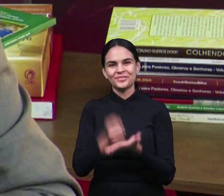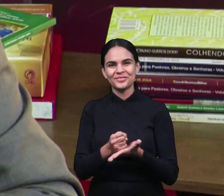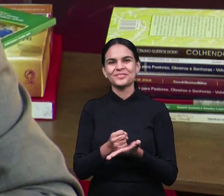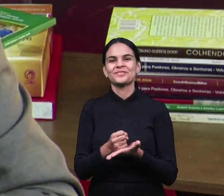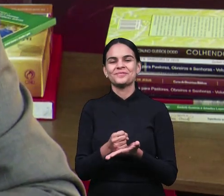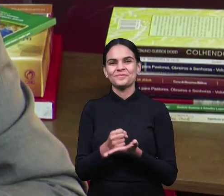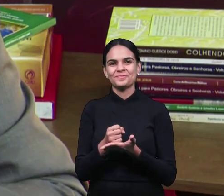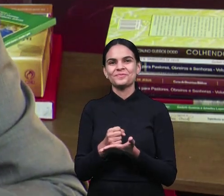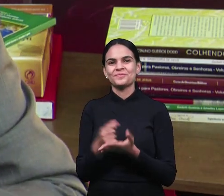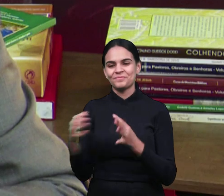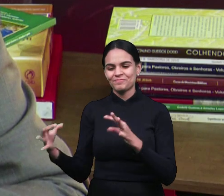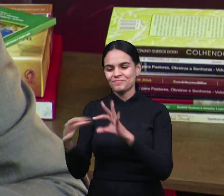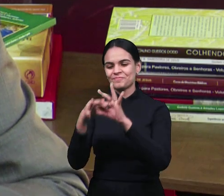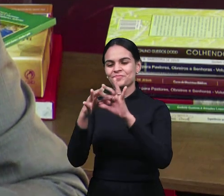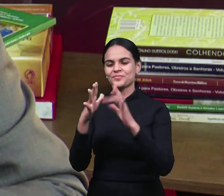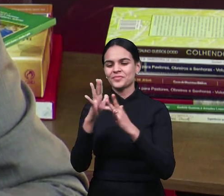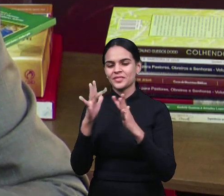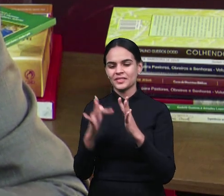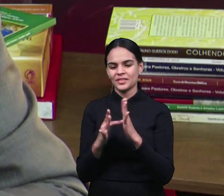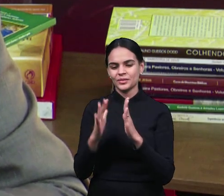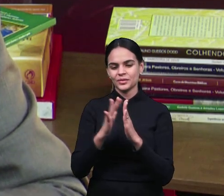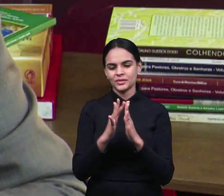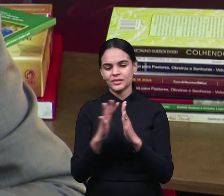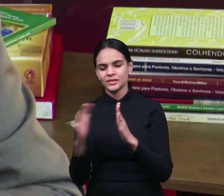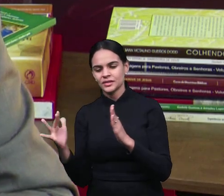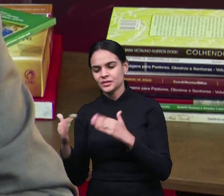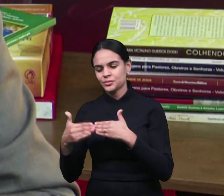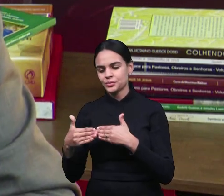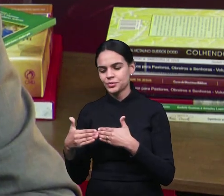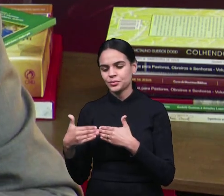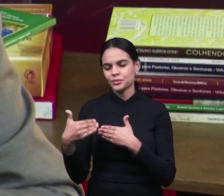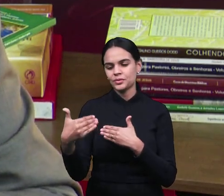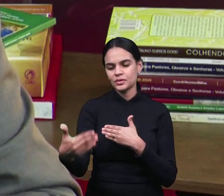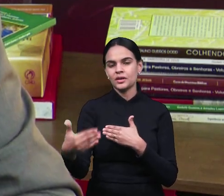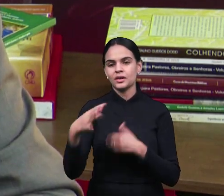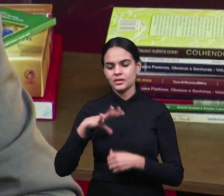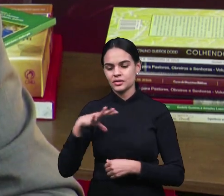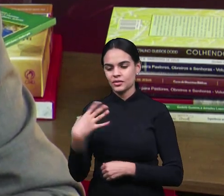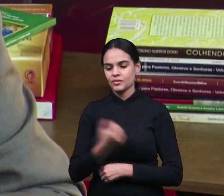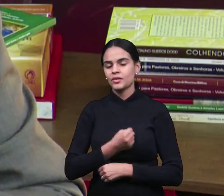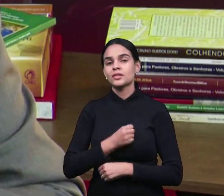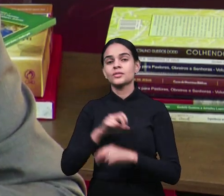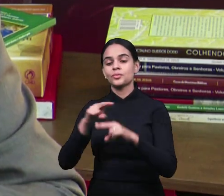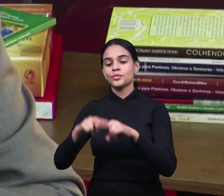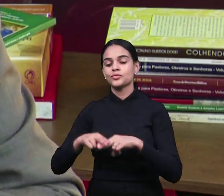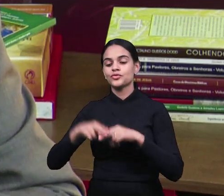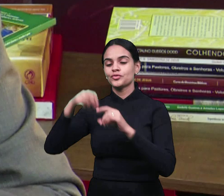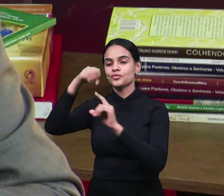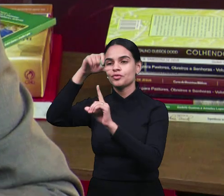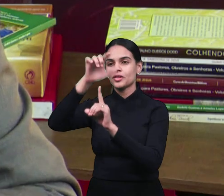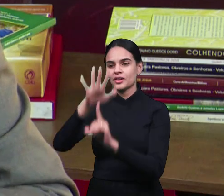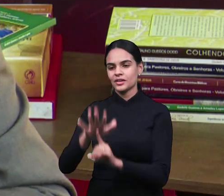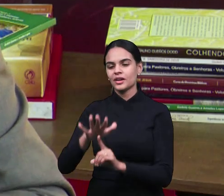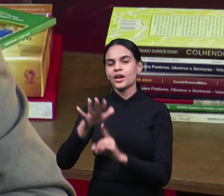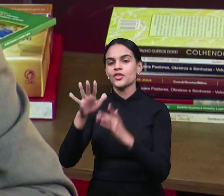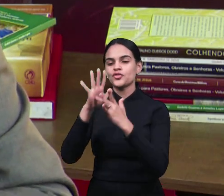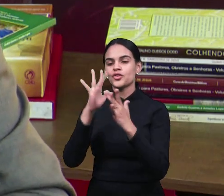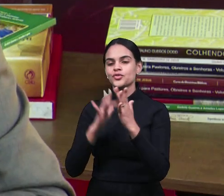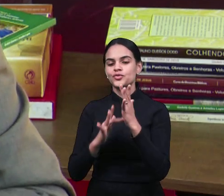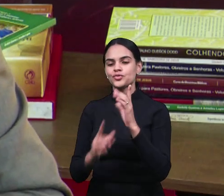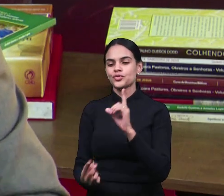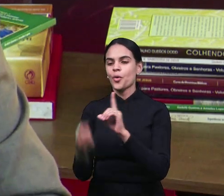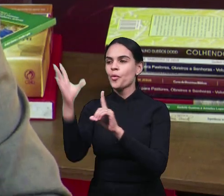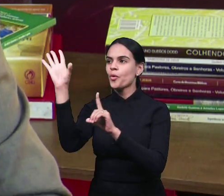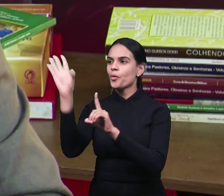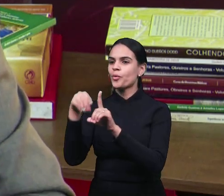né? Porque agora vai ser a salvação, o recurso do homem é pela graça. Jesus é o único mediador